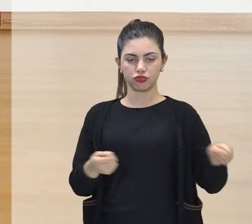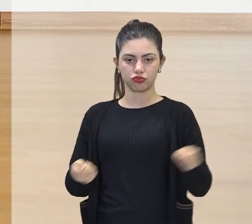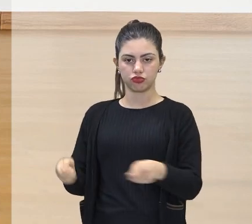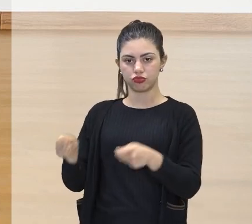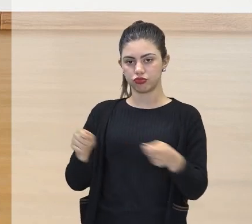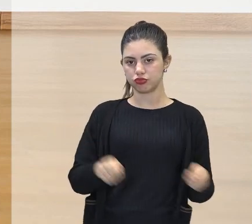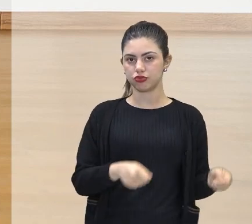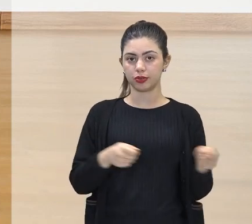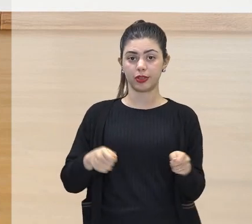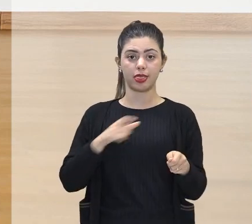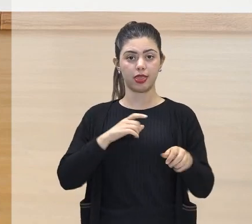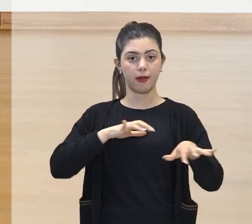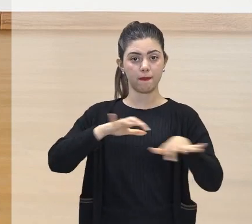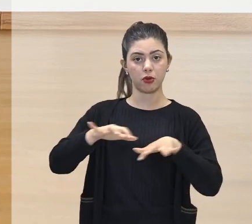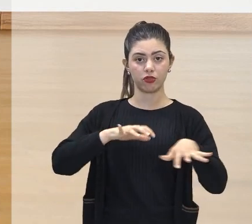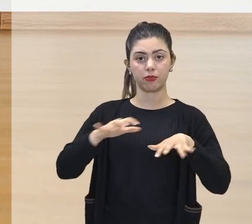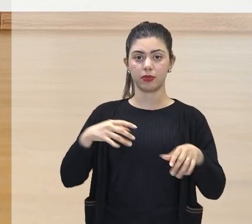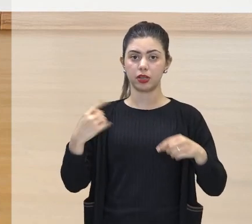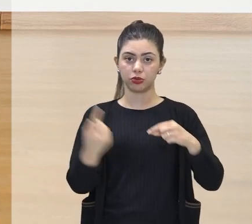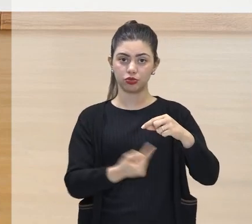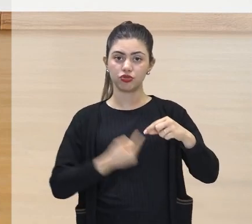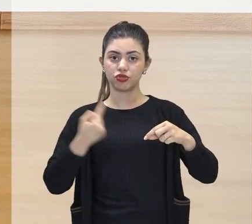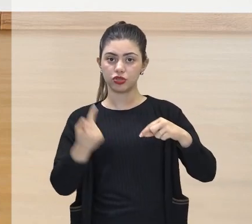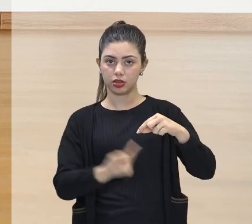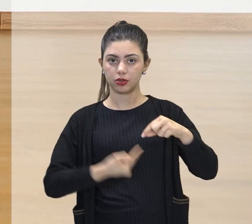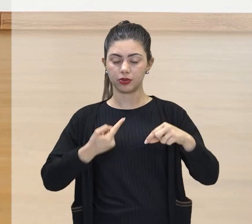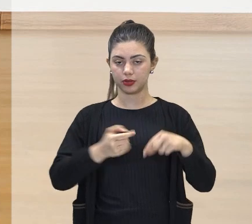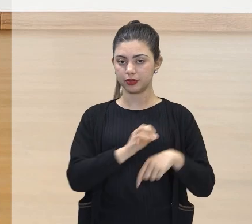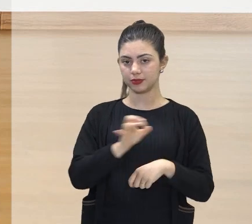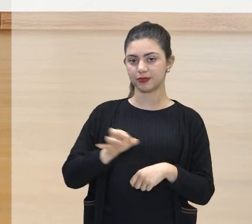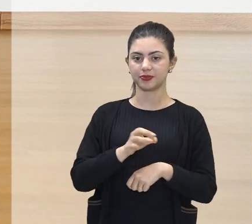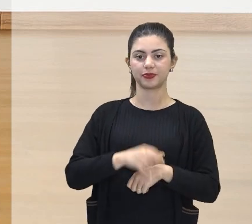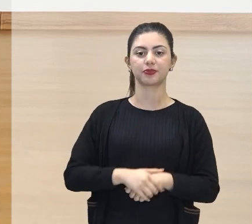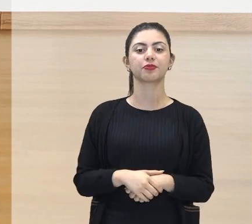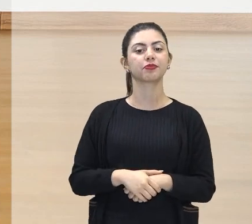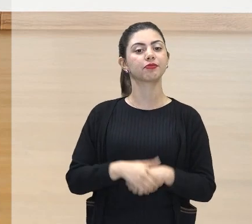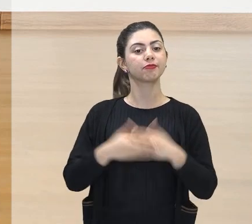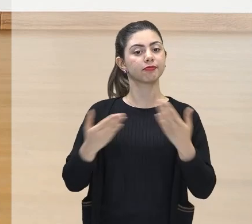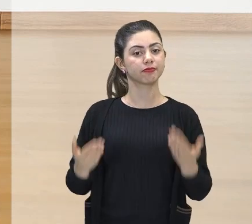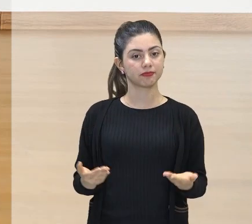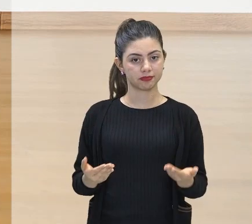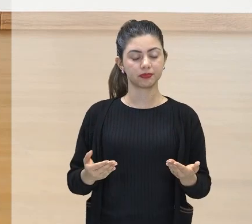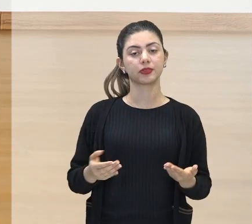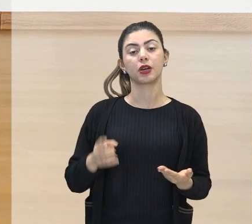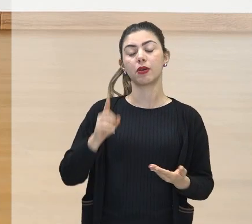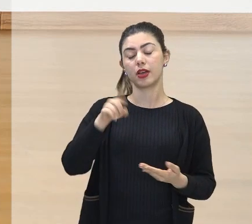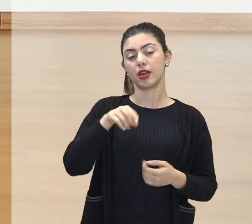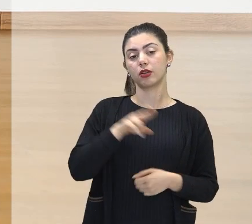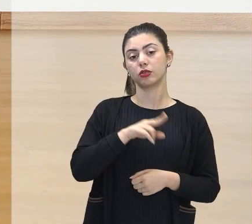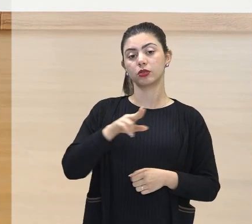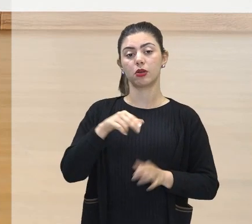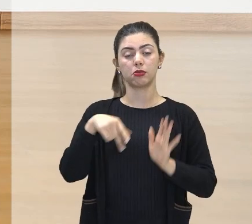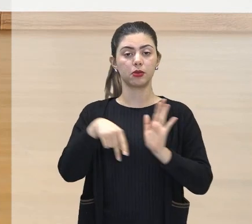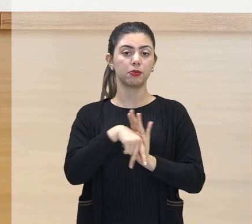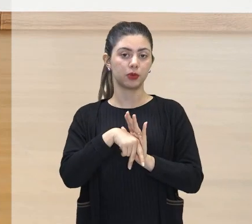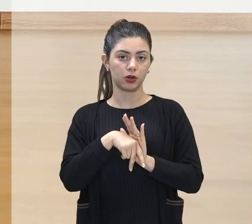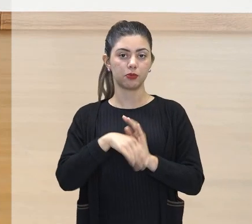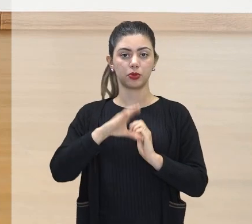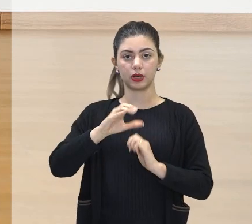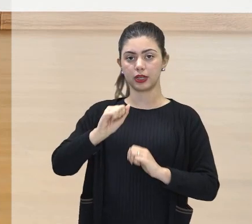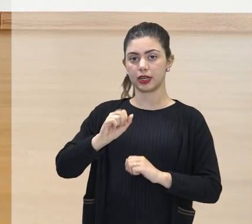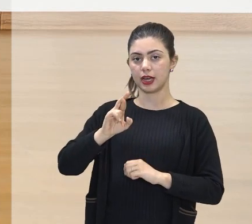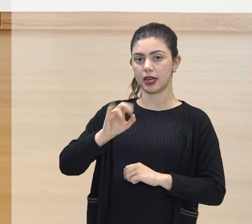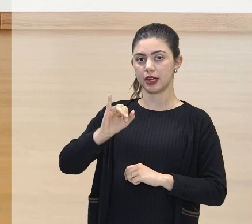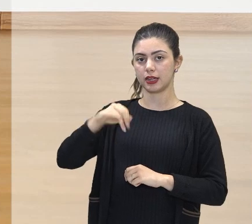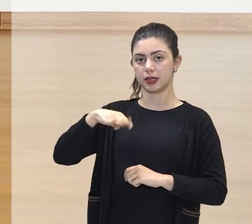muitos movimentos giratórios, certo? Então, o nome faz referência